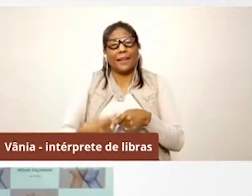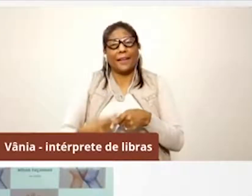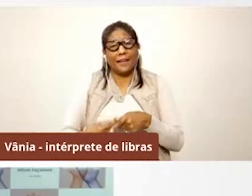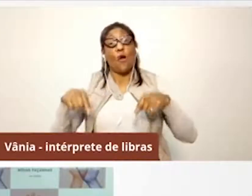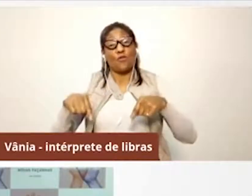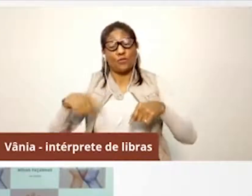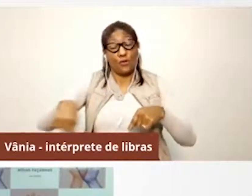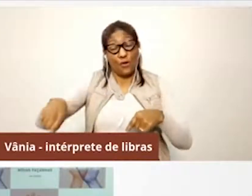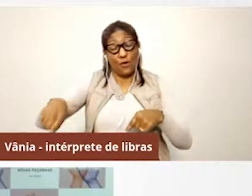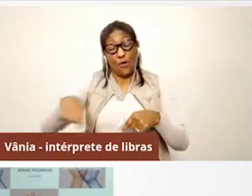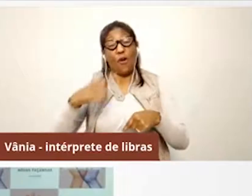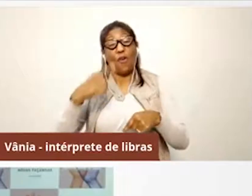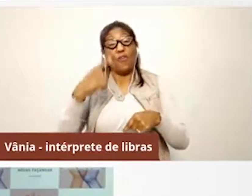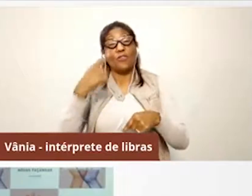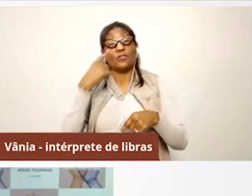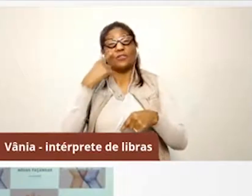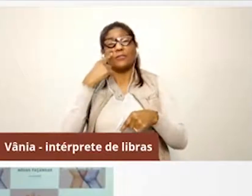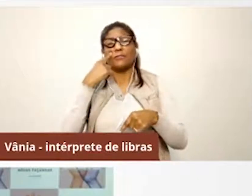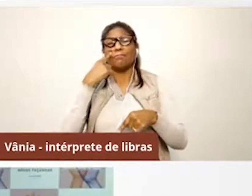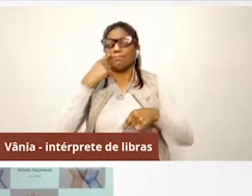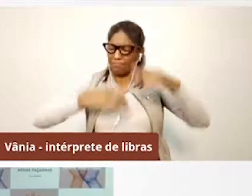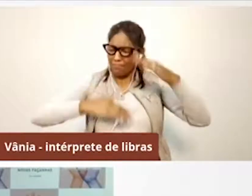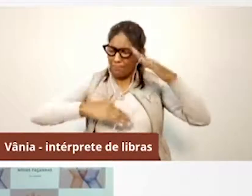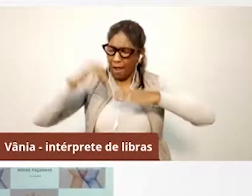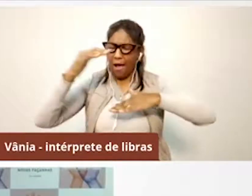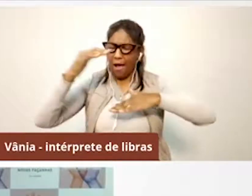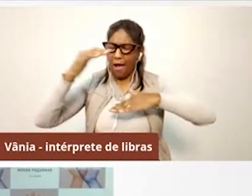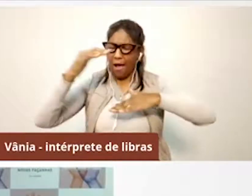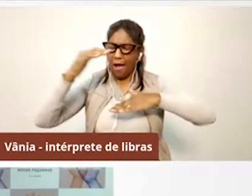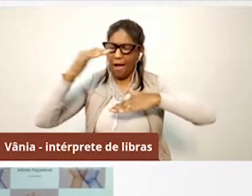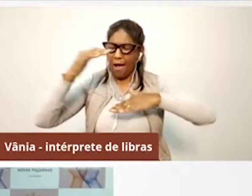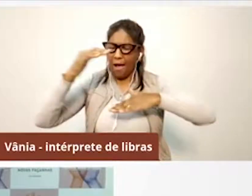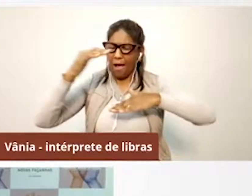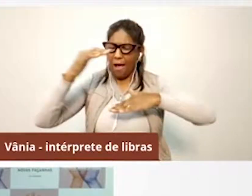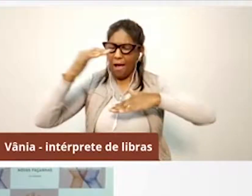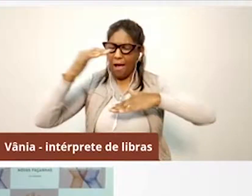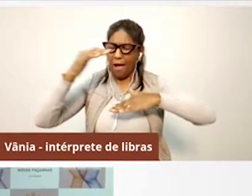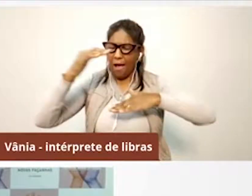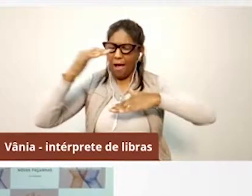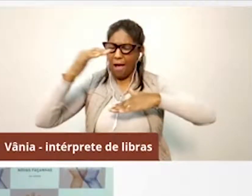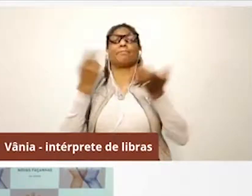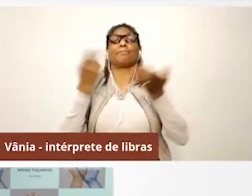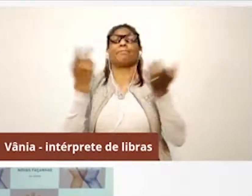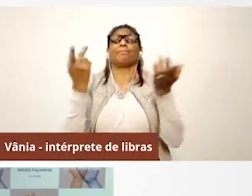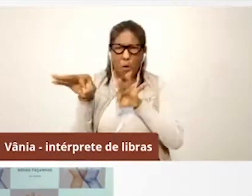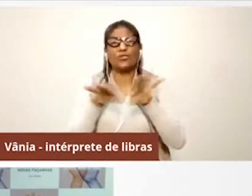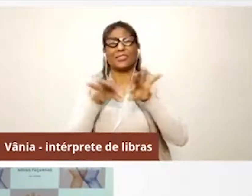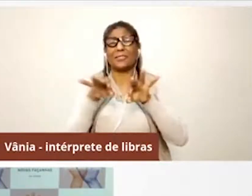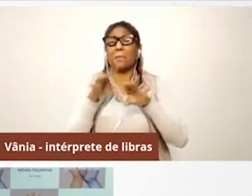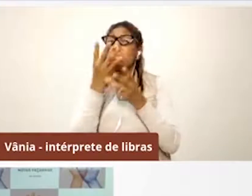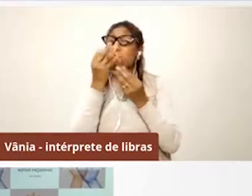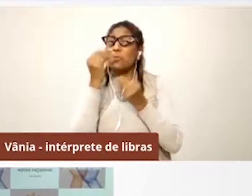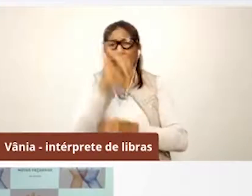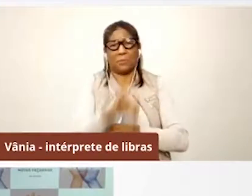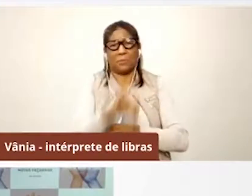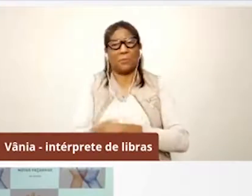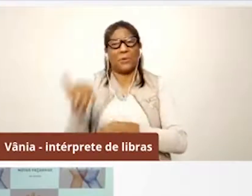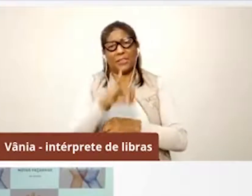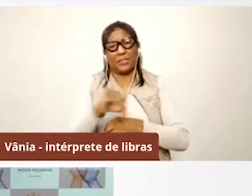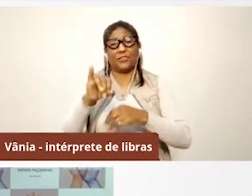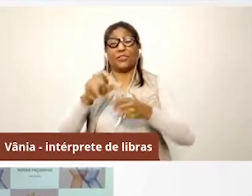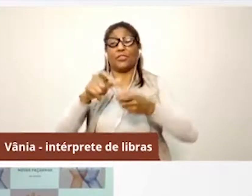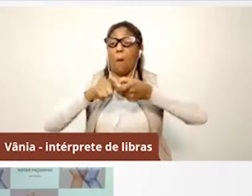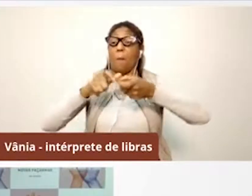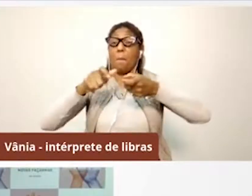de suma importância, que é ampliação e rastreamento para